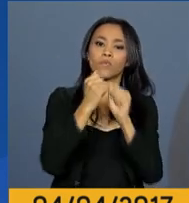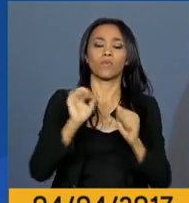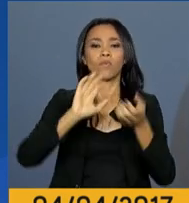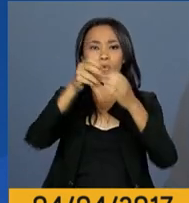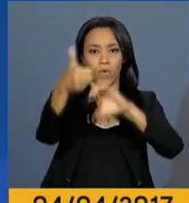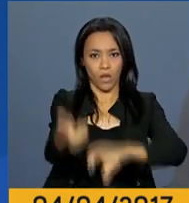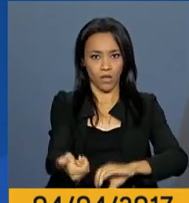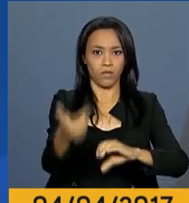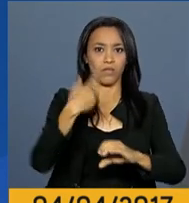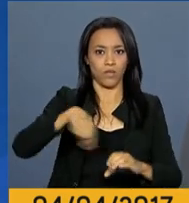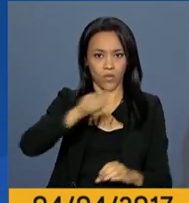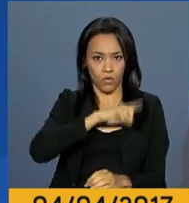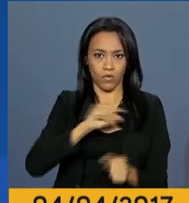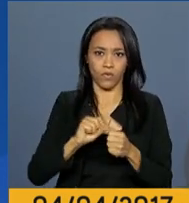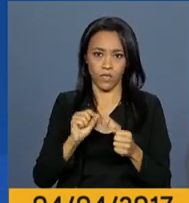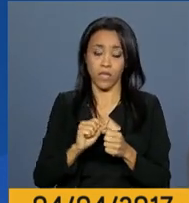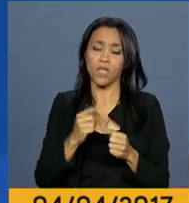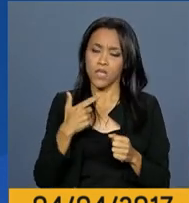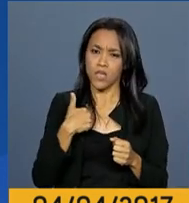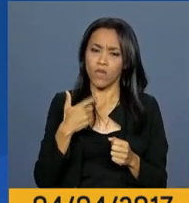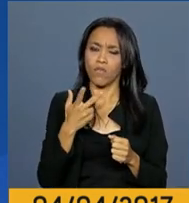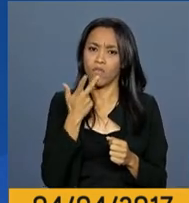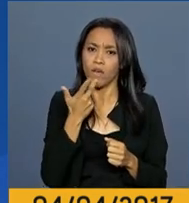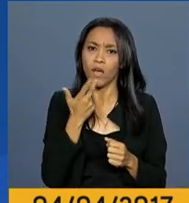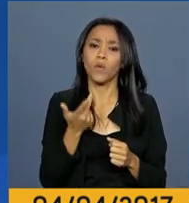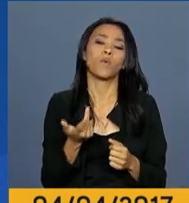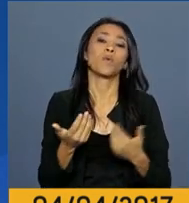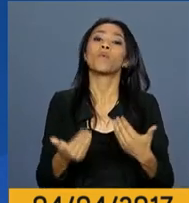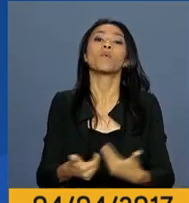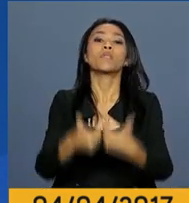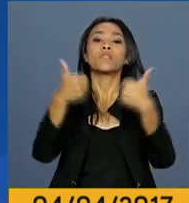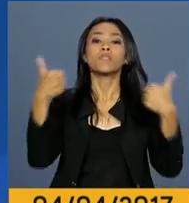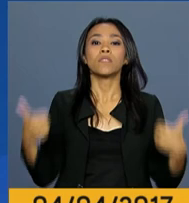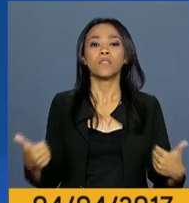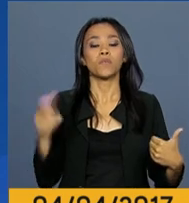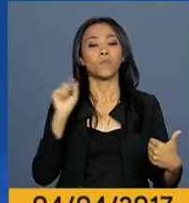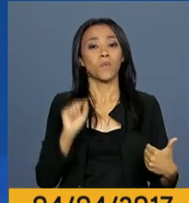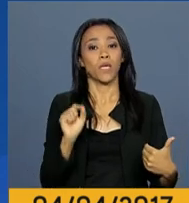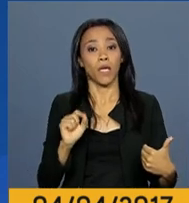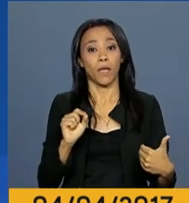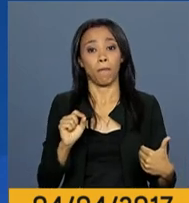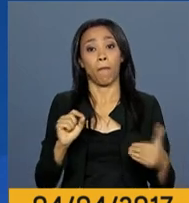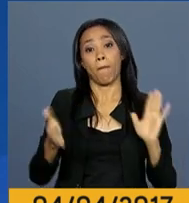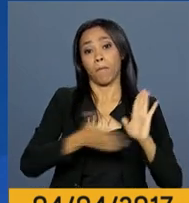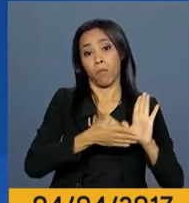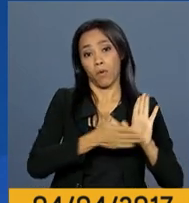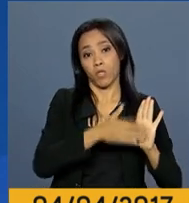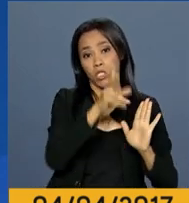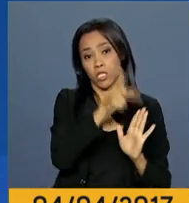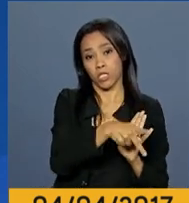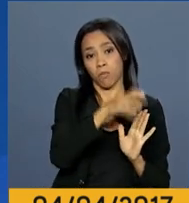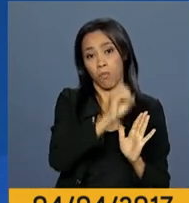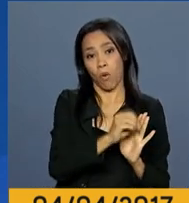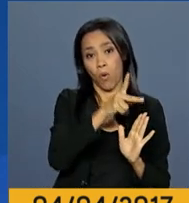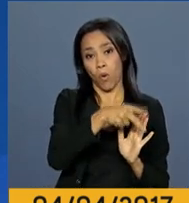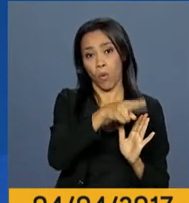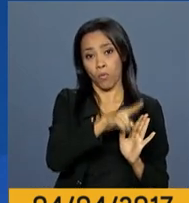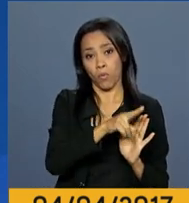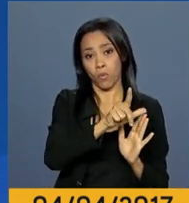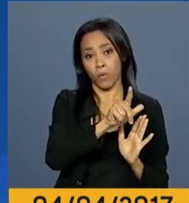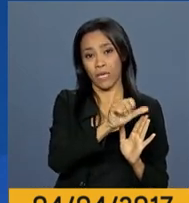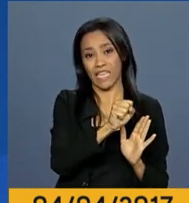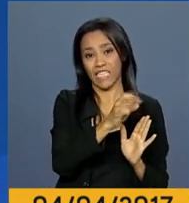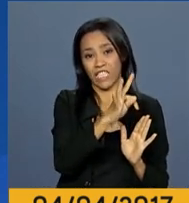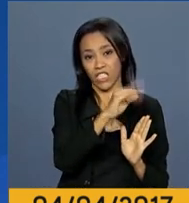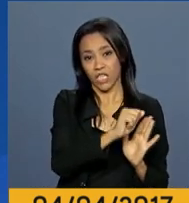perceber que eu faço ao longo do tempo uma distinção entre as medidas populistas e as medidas populares.